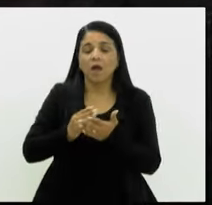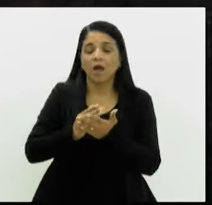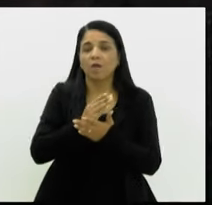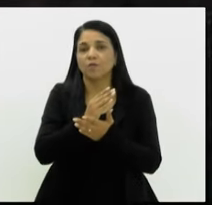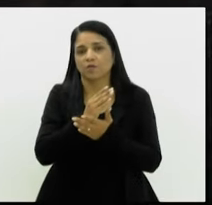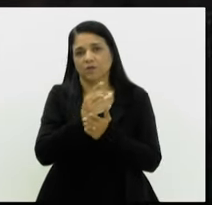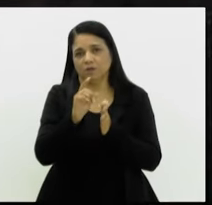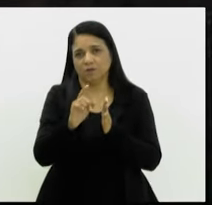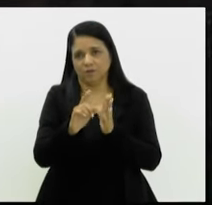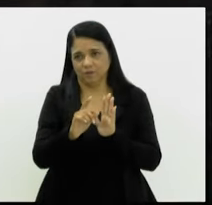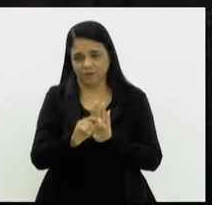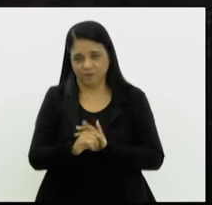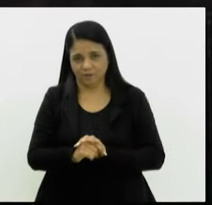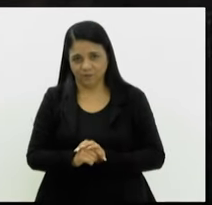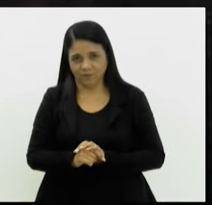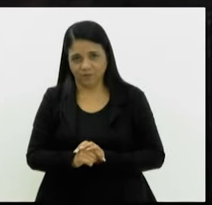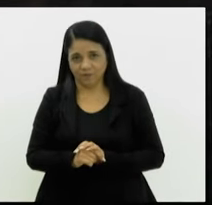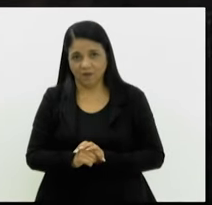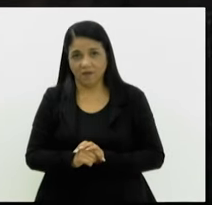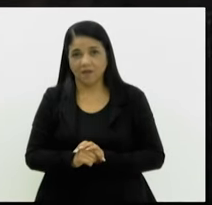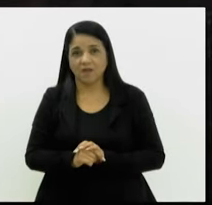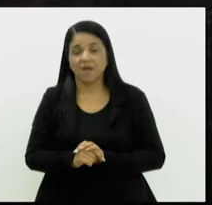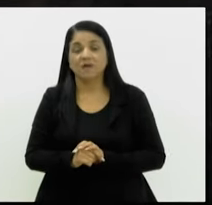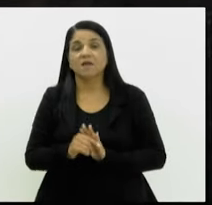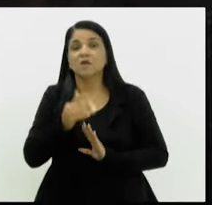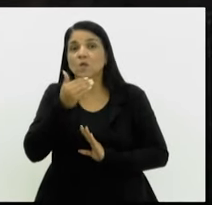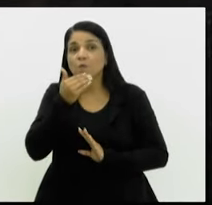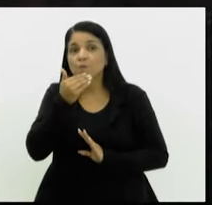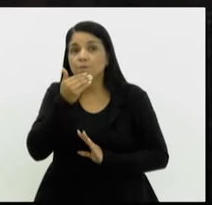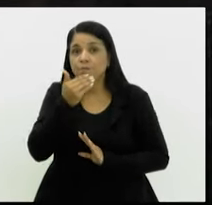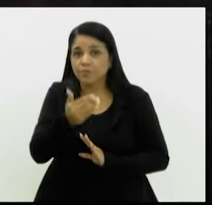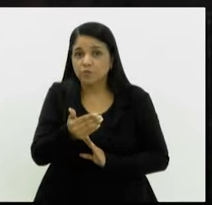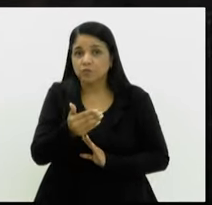aprovando. Essa é uma demanda